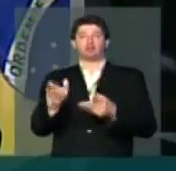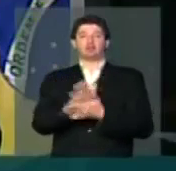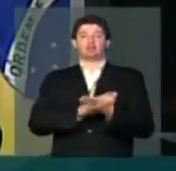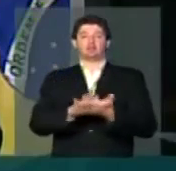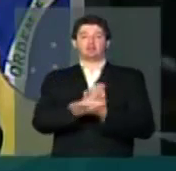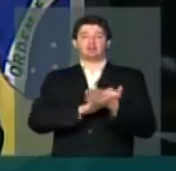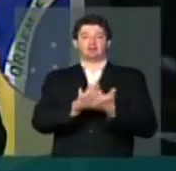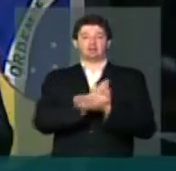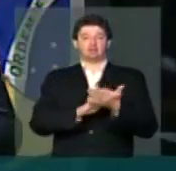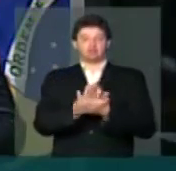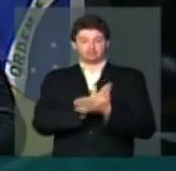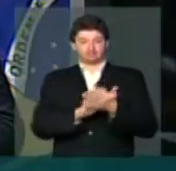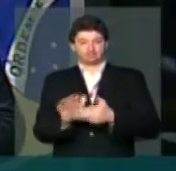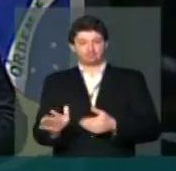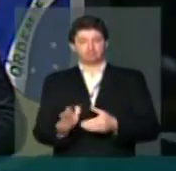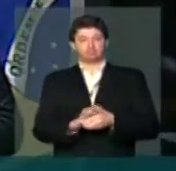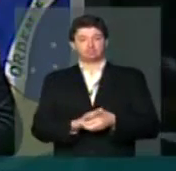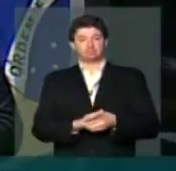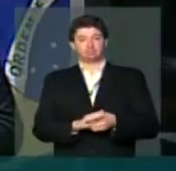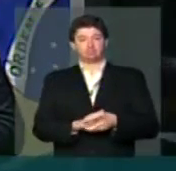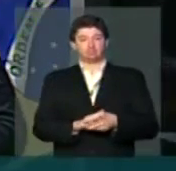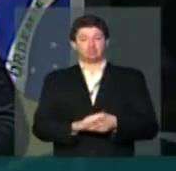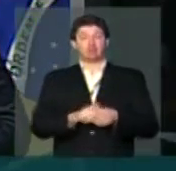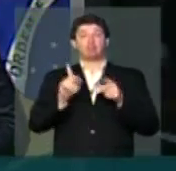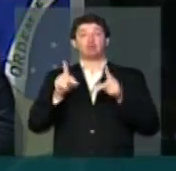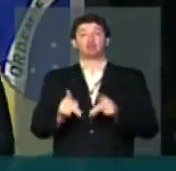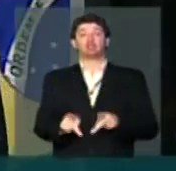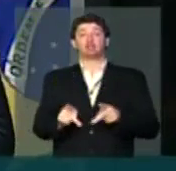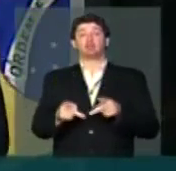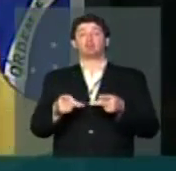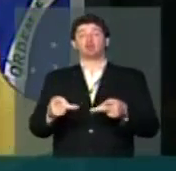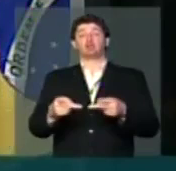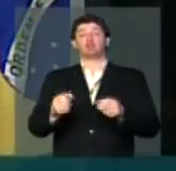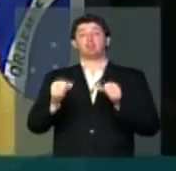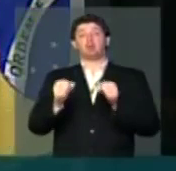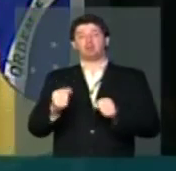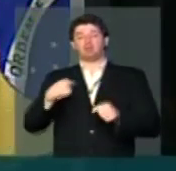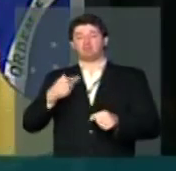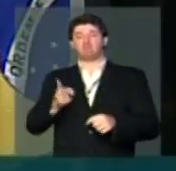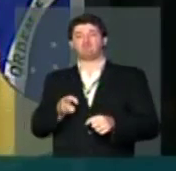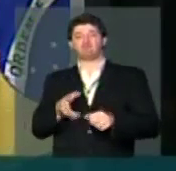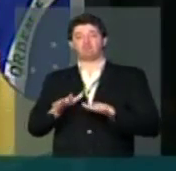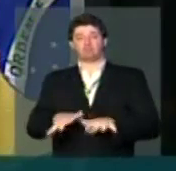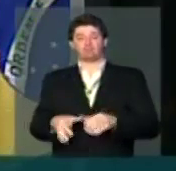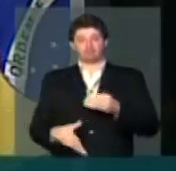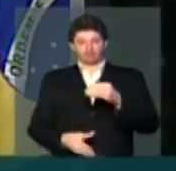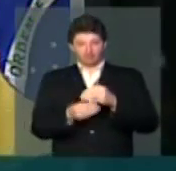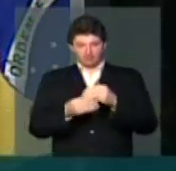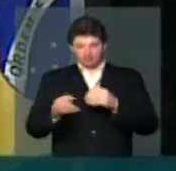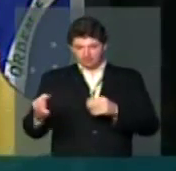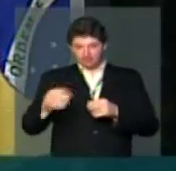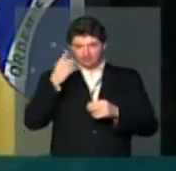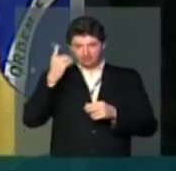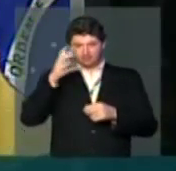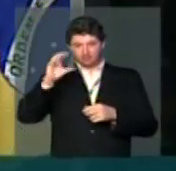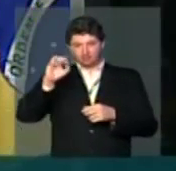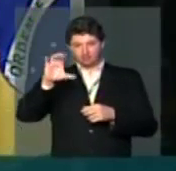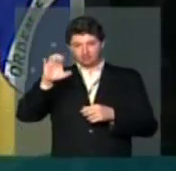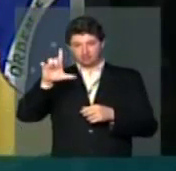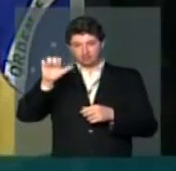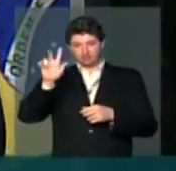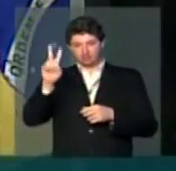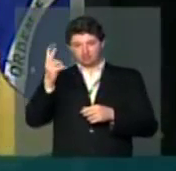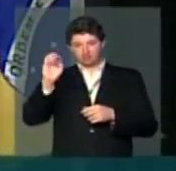um projeto de país, apenas um projeto de poder. Concedo uma parte para o deputado Daniel Coelho, com muita